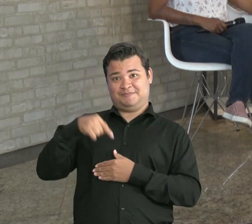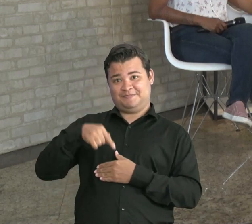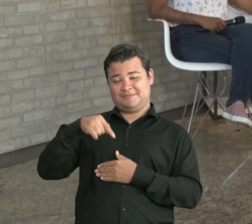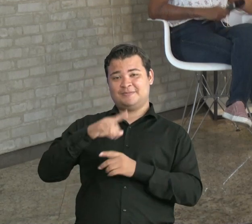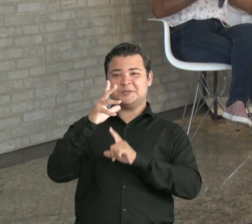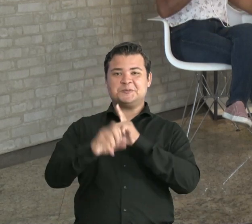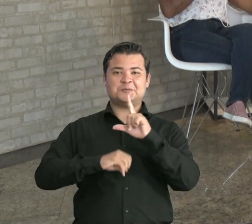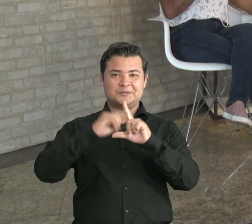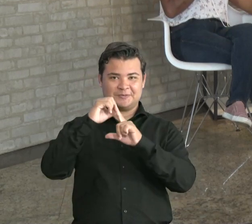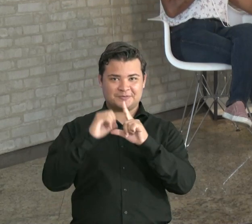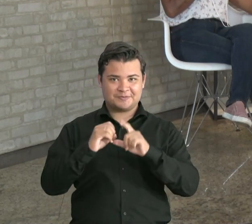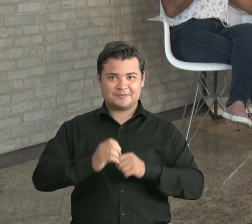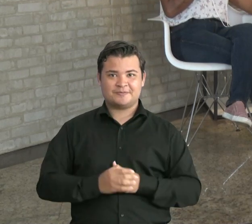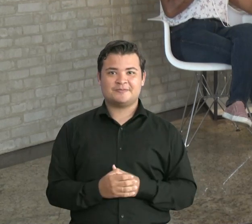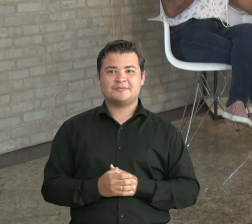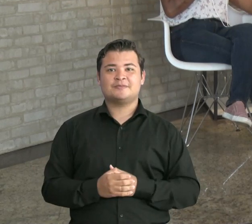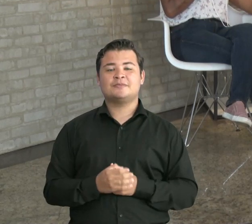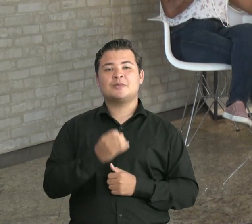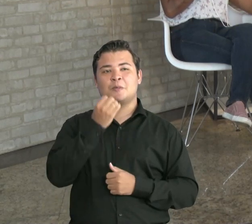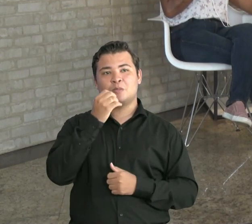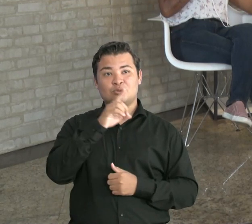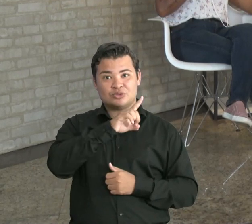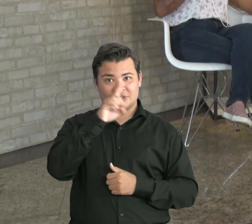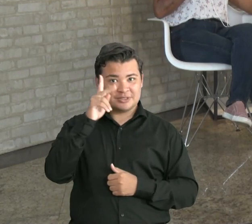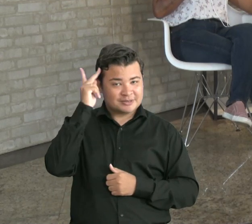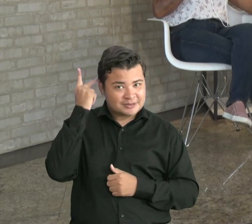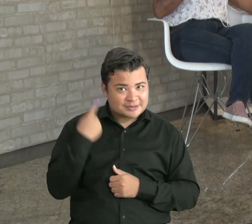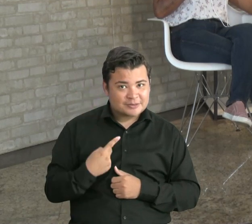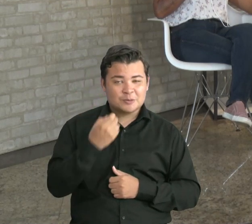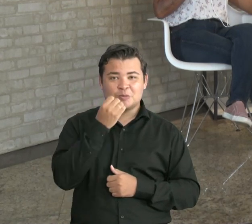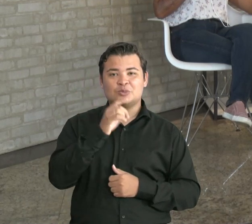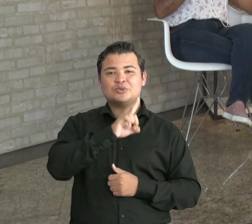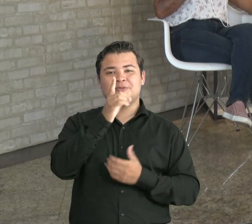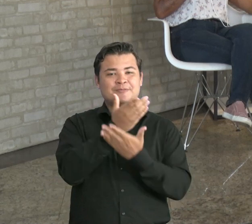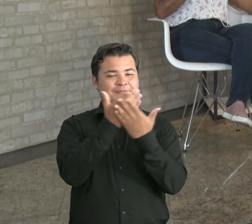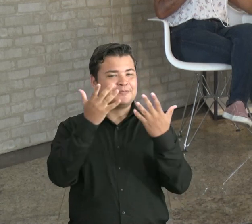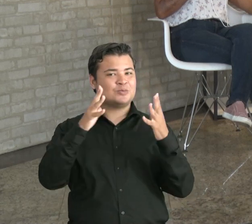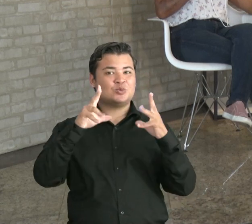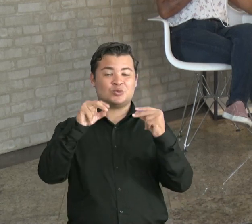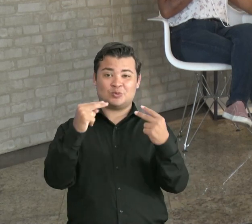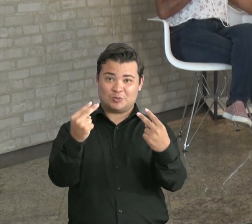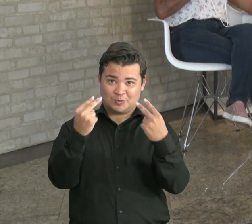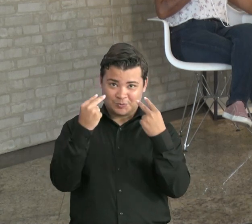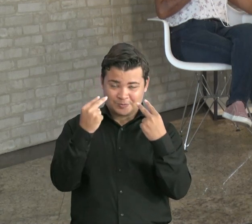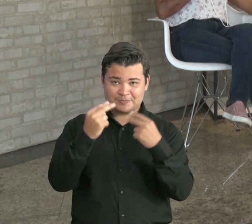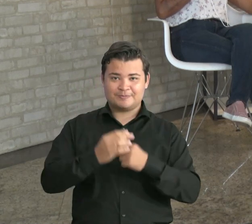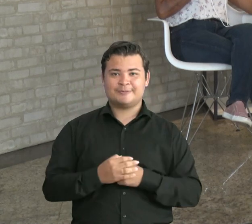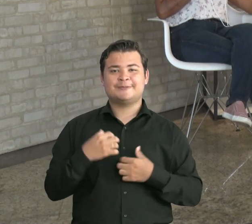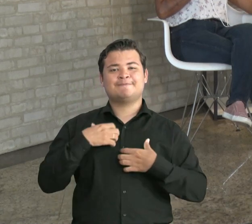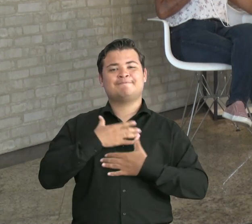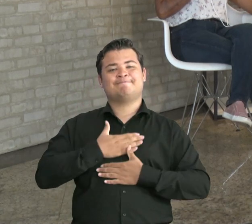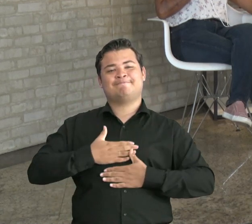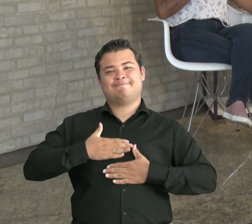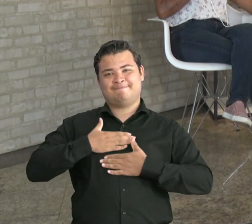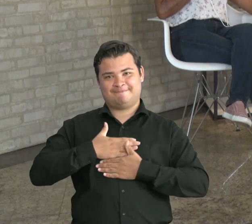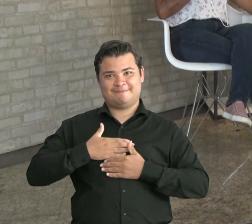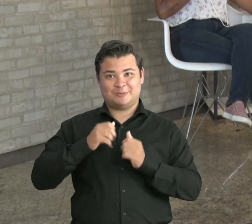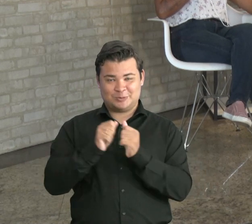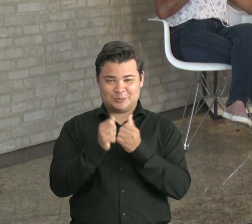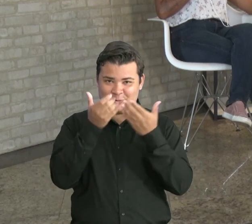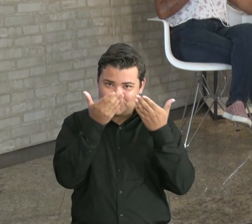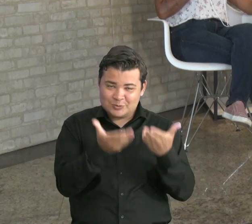aqui no Mundo UFG. Bom dia, Camila. Bom dia a todas as pessoas que nos acompanham. Uma satisfação imensa estar com você